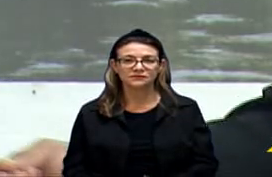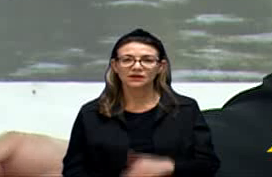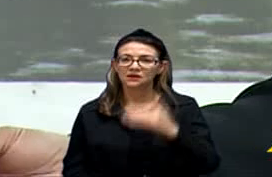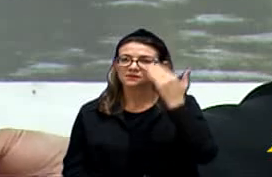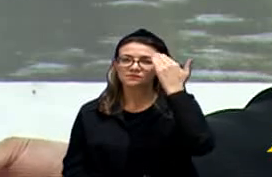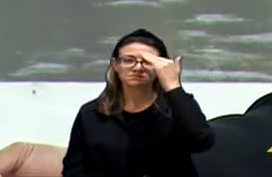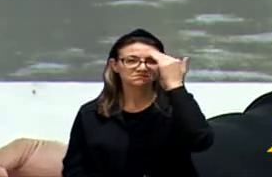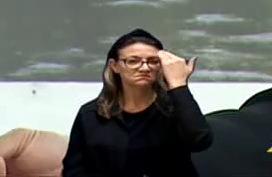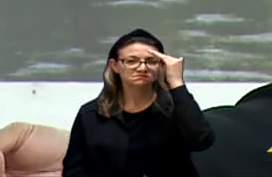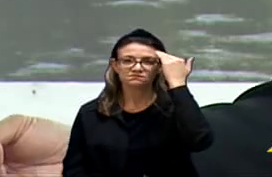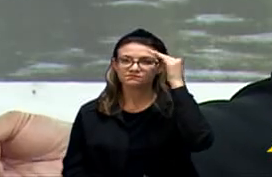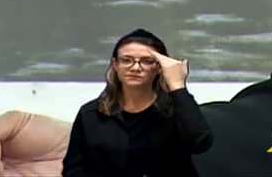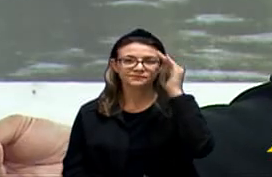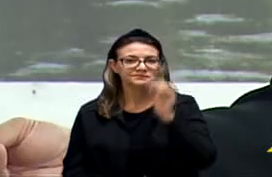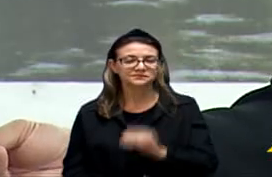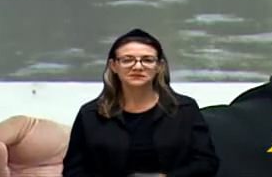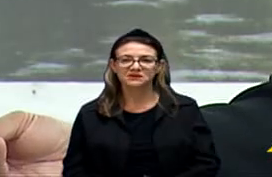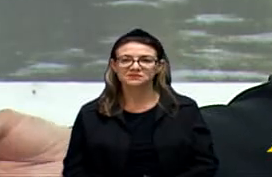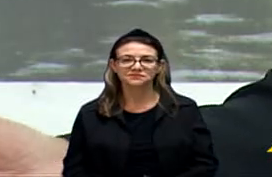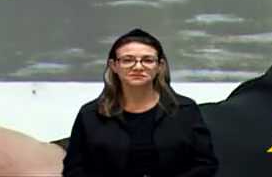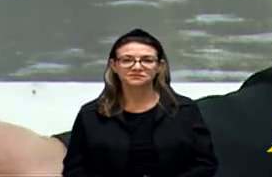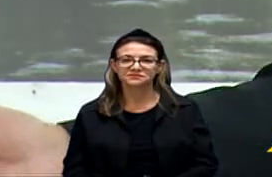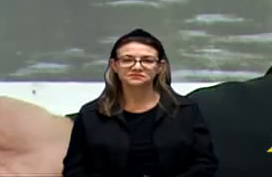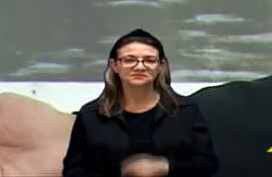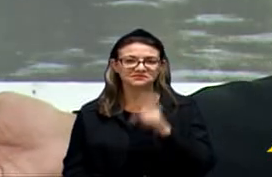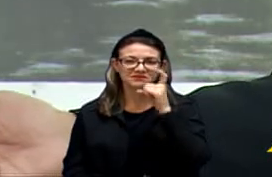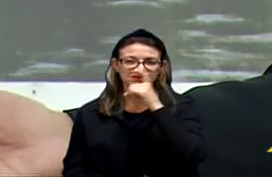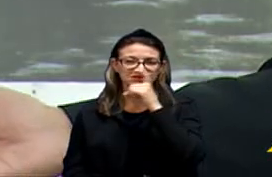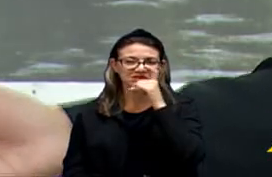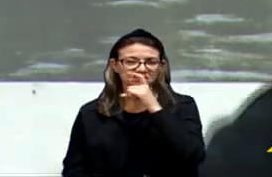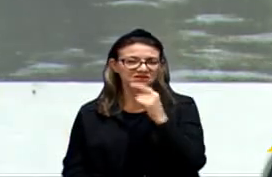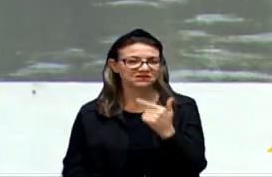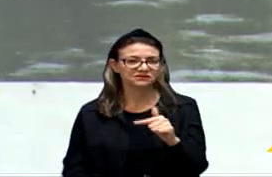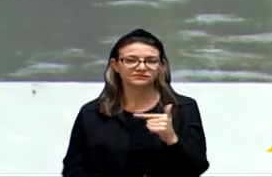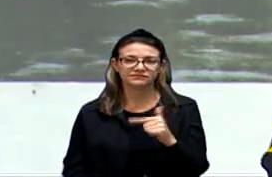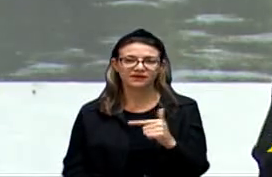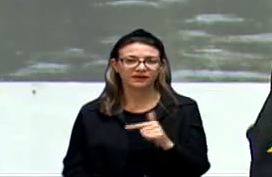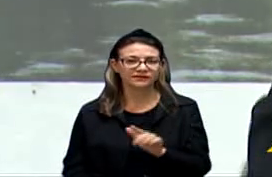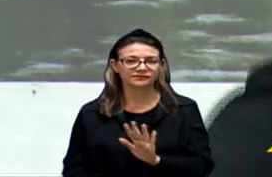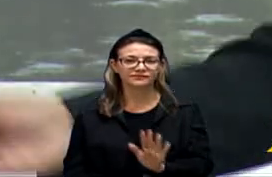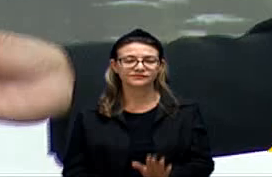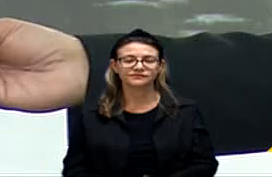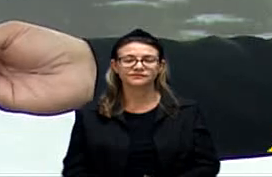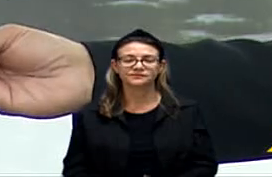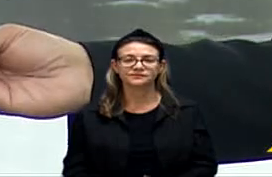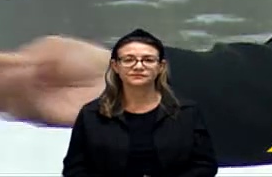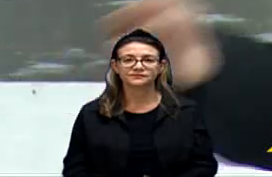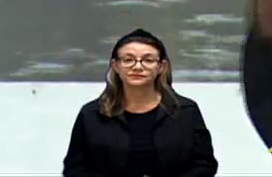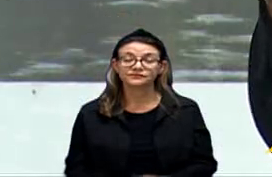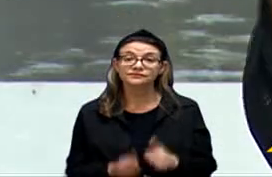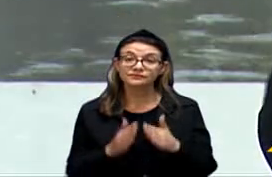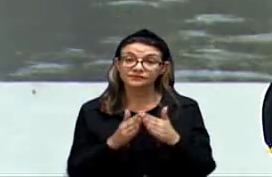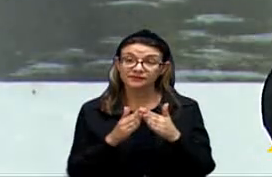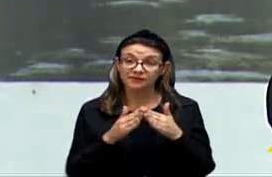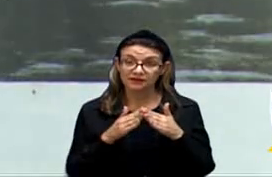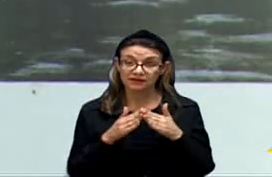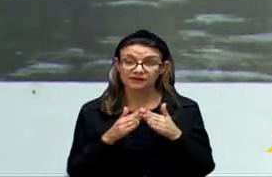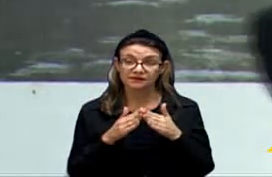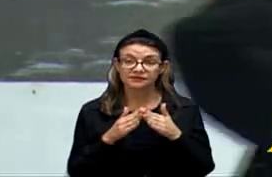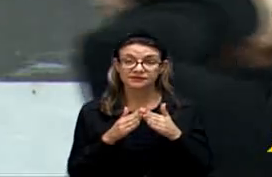não estou mentindo Ninguém está mentindo aqui é acabou o tempo mas só peço né aqui